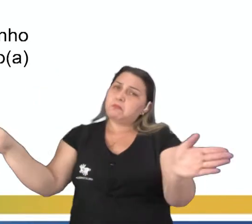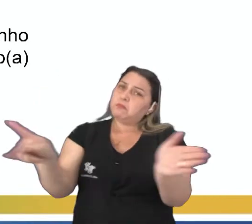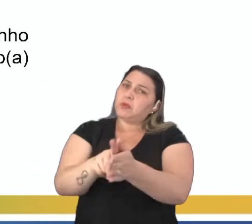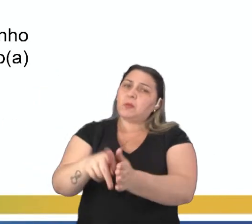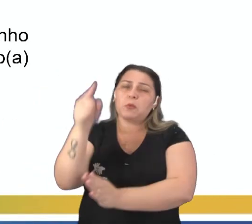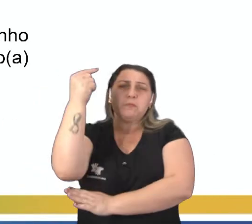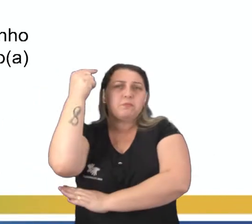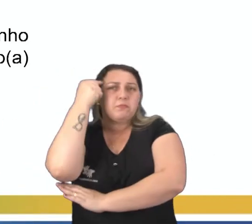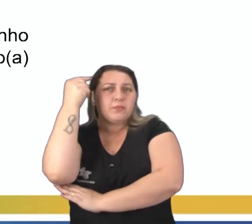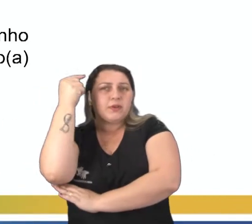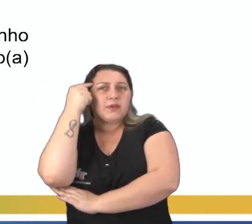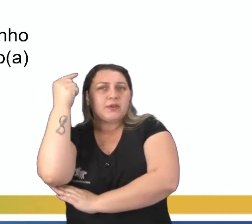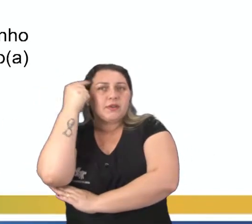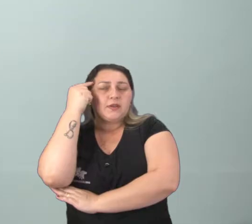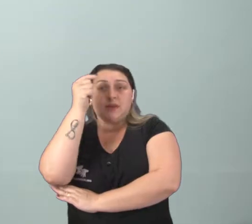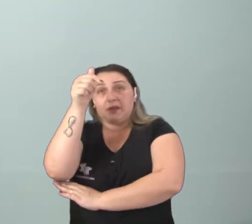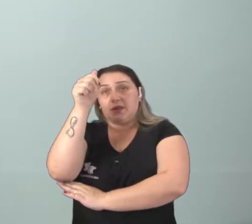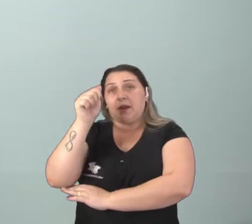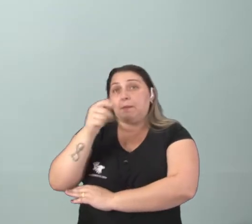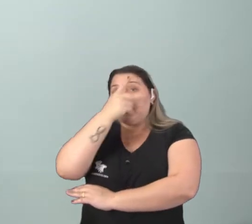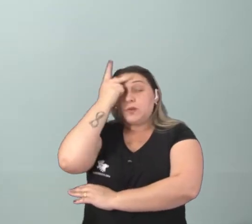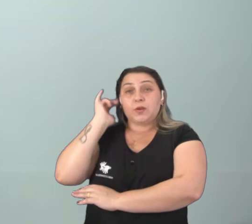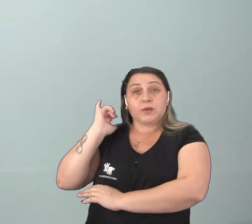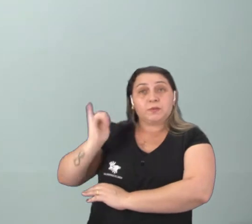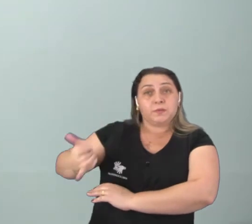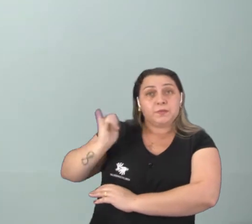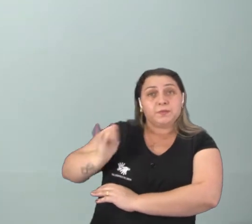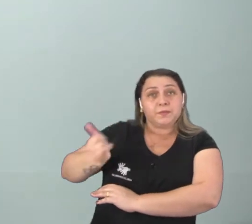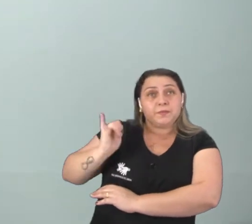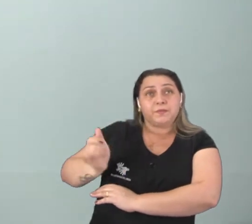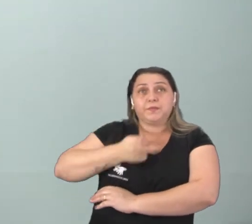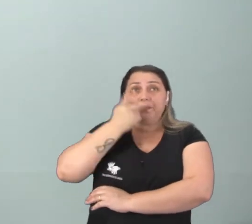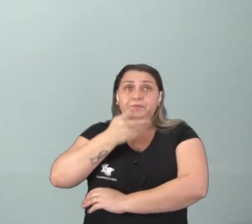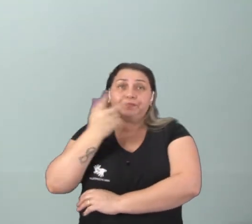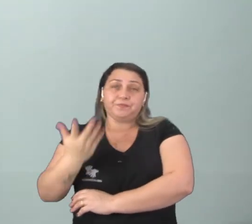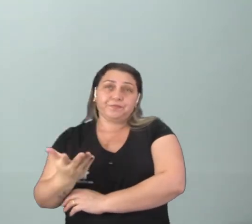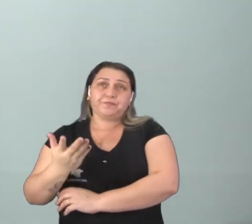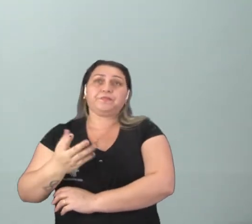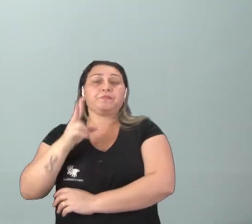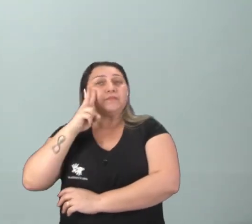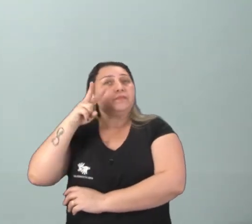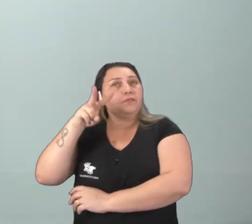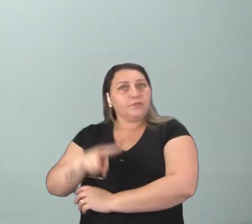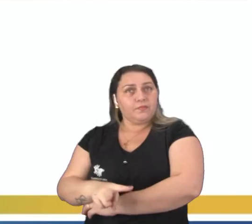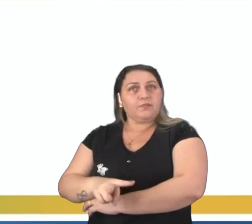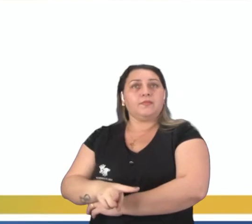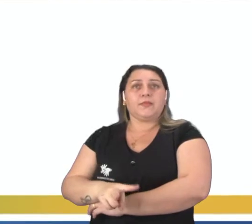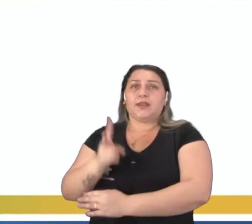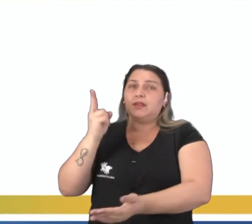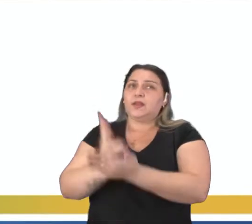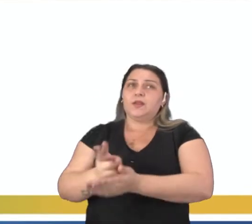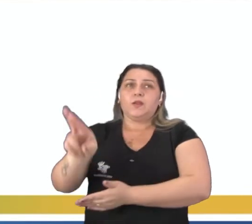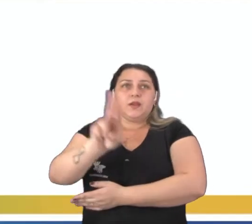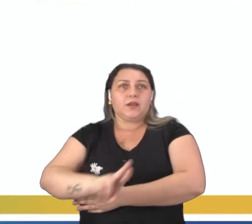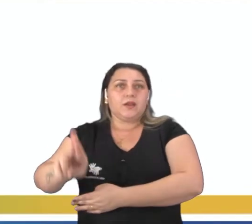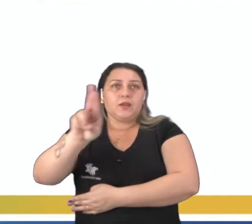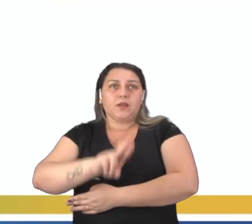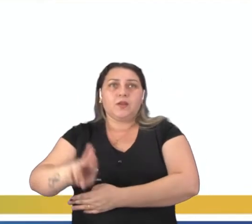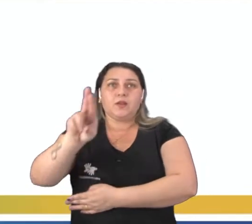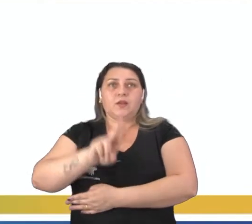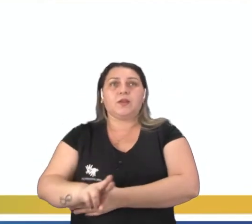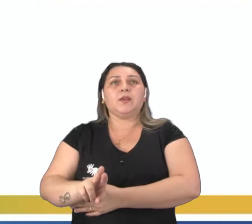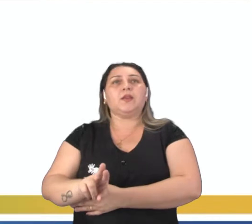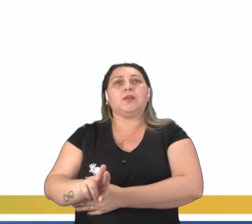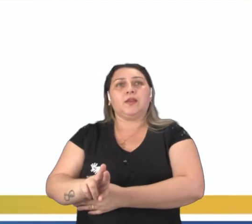próprio pensamento do narrador, da própria pessoa que fala. Observe que estamos sempre utilizando